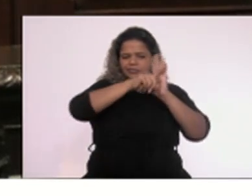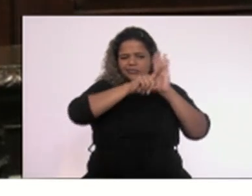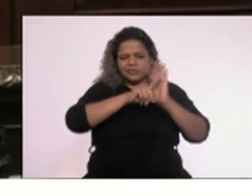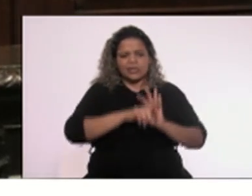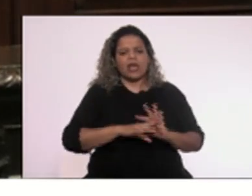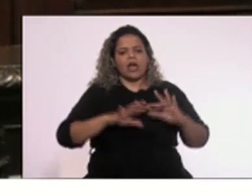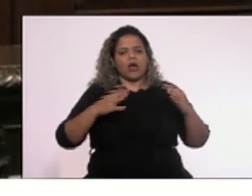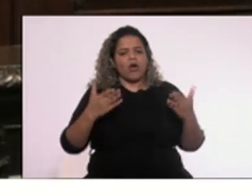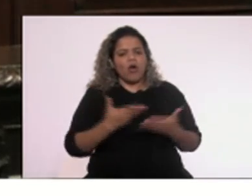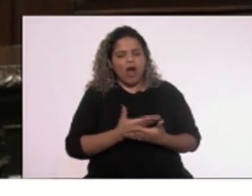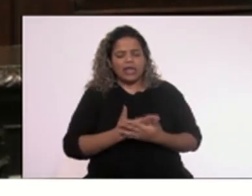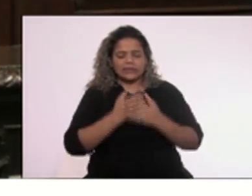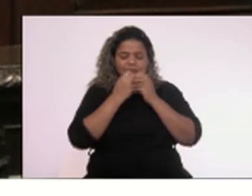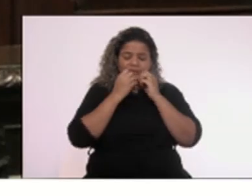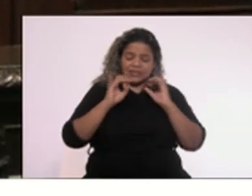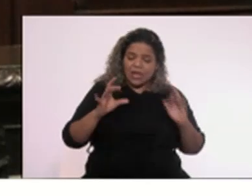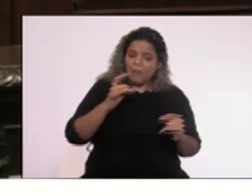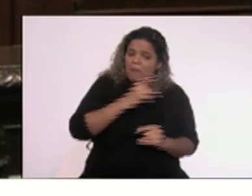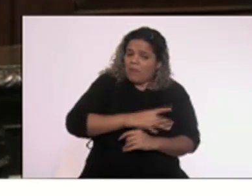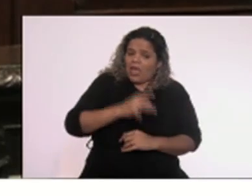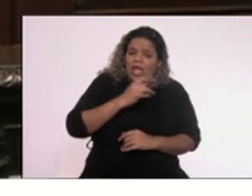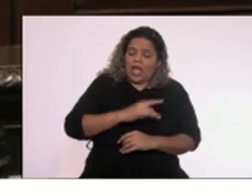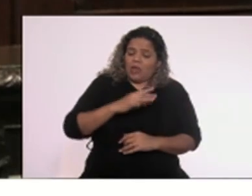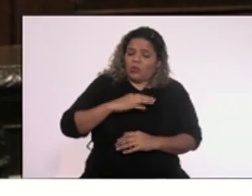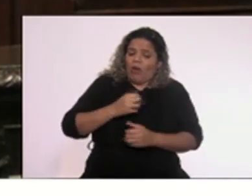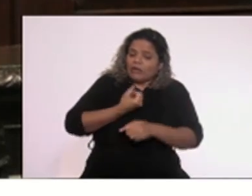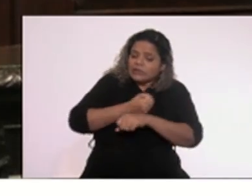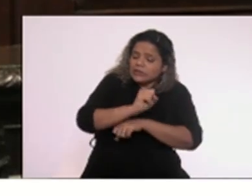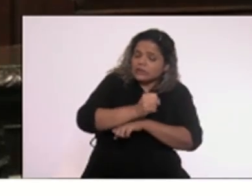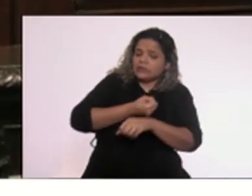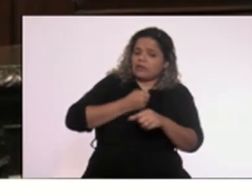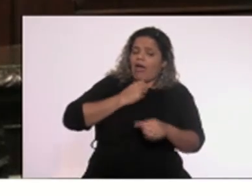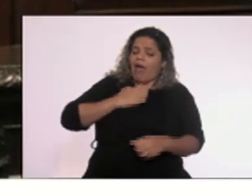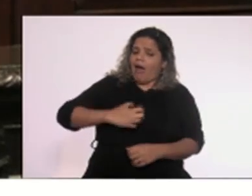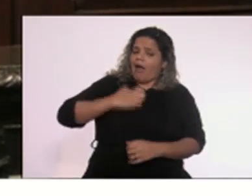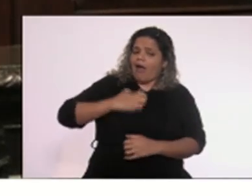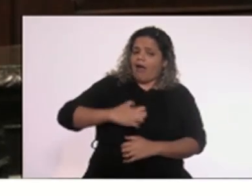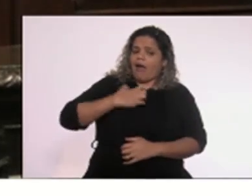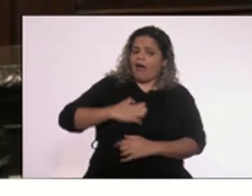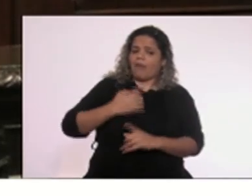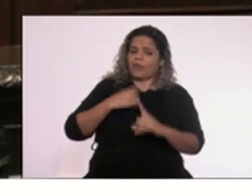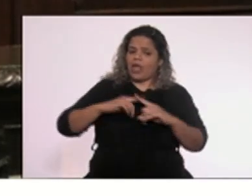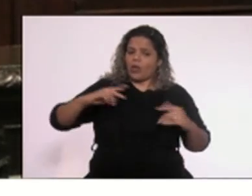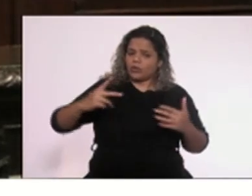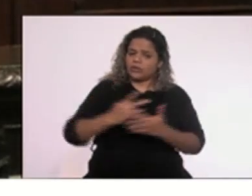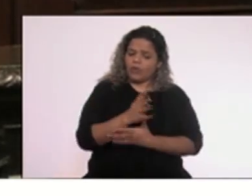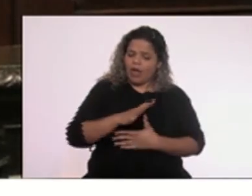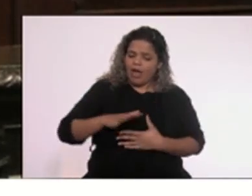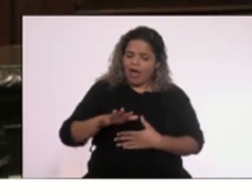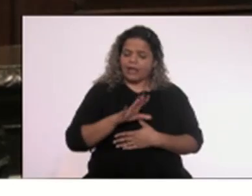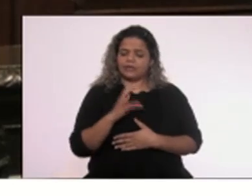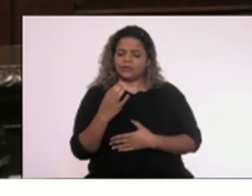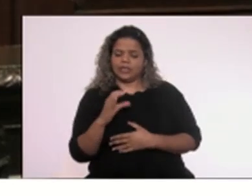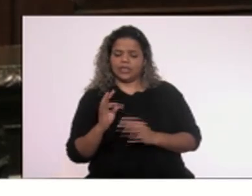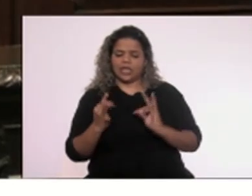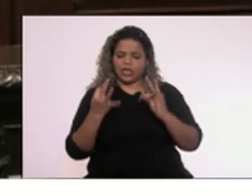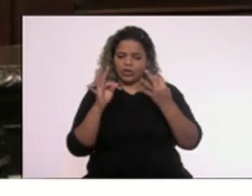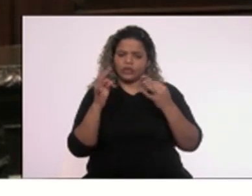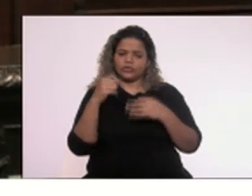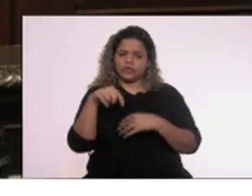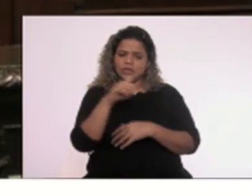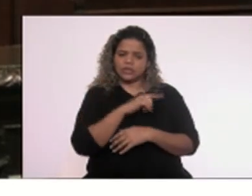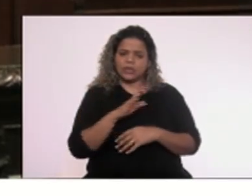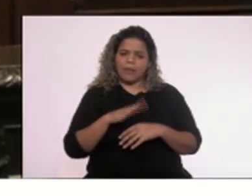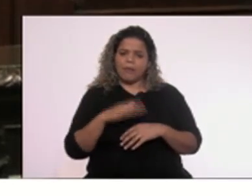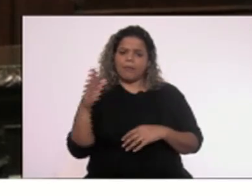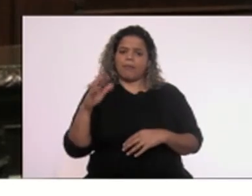que estão apavorados, estarrecidos e indignados com o que está acontecendo também na área de ciência e tecnologia, desse que é provavelmente um